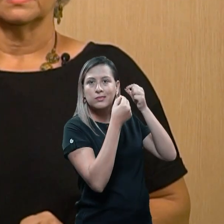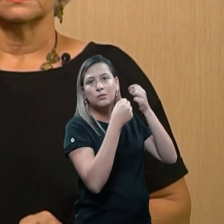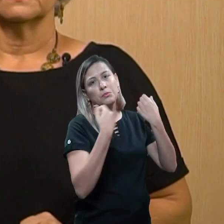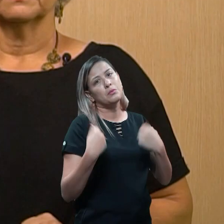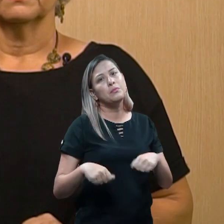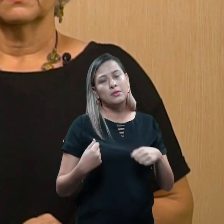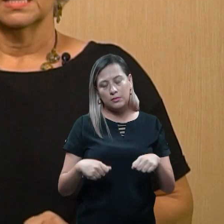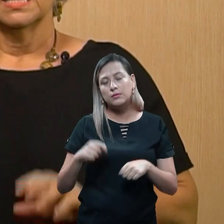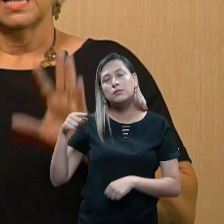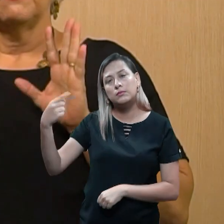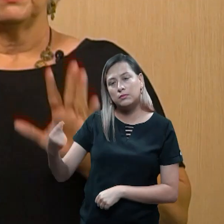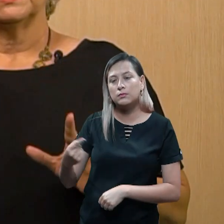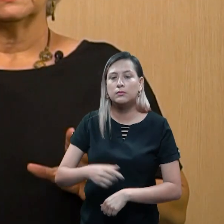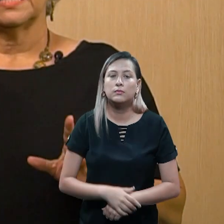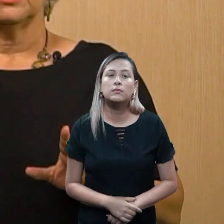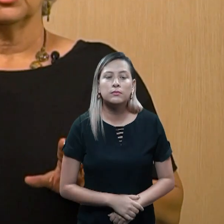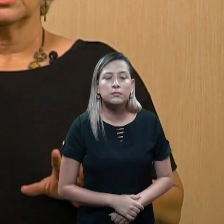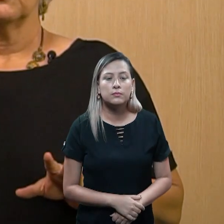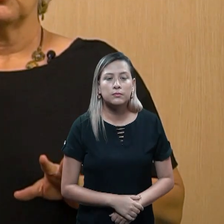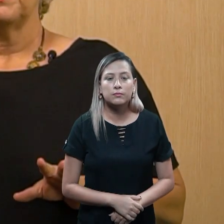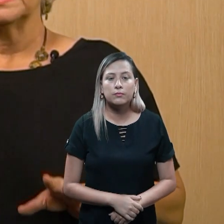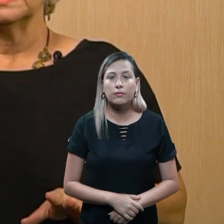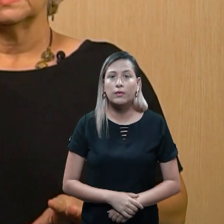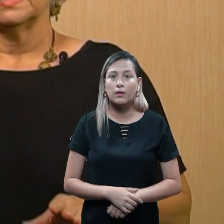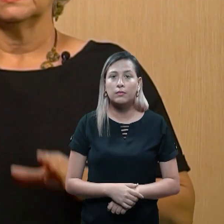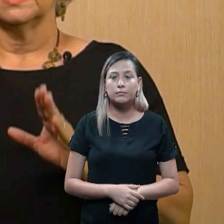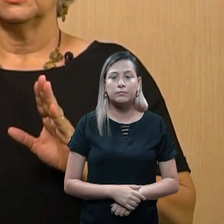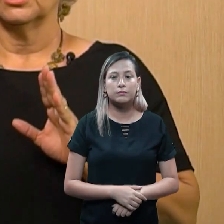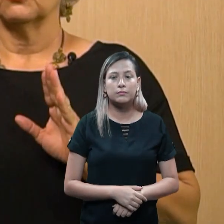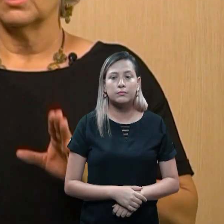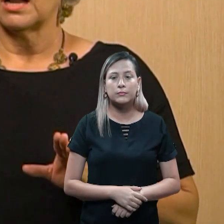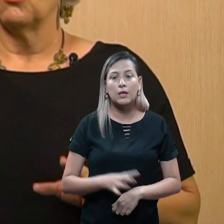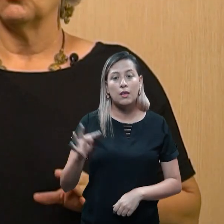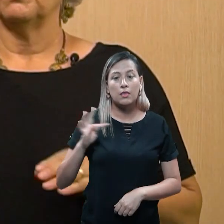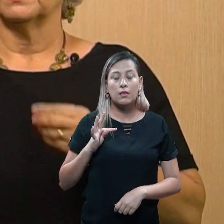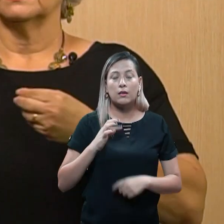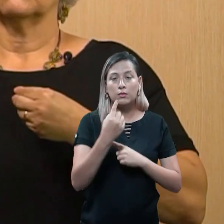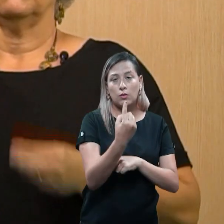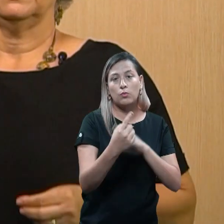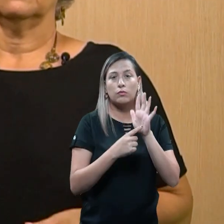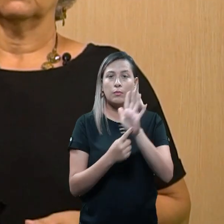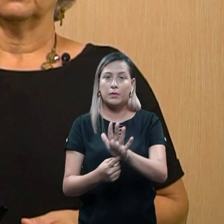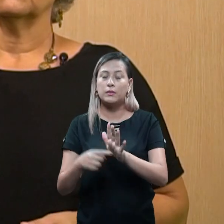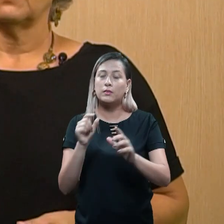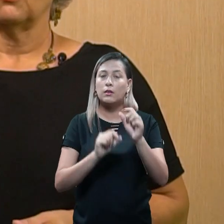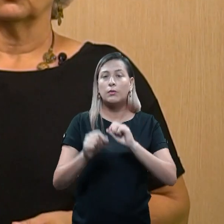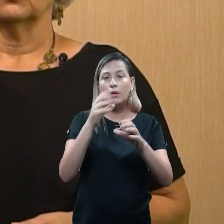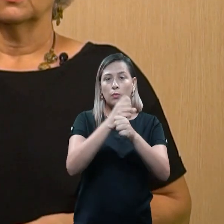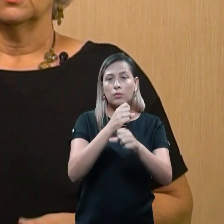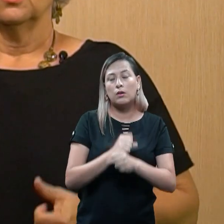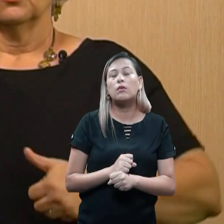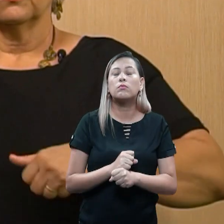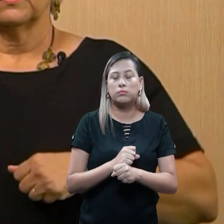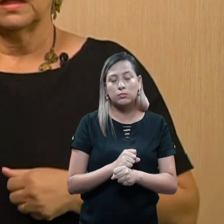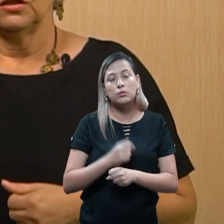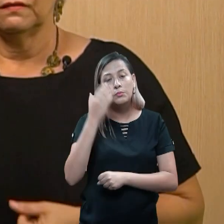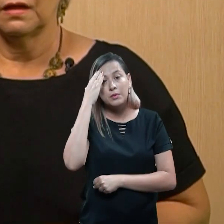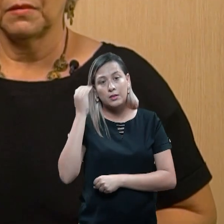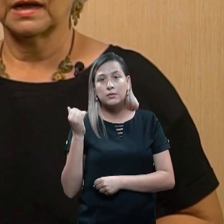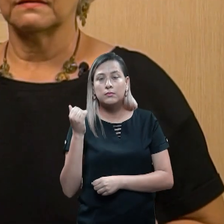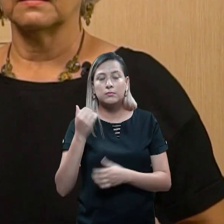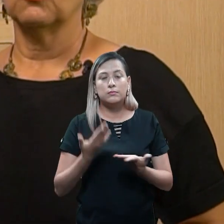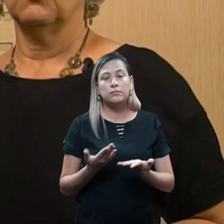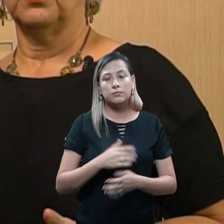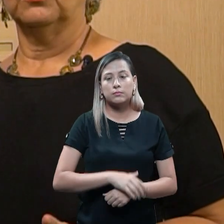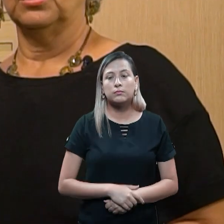uma delas. A primeira técnica que eu vou apresentar é a técnica do cálculo para a descoberta do ponto alto, onde você inicia